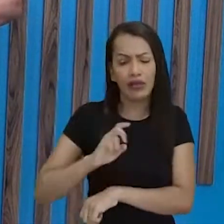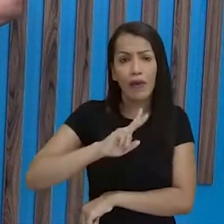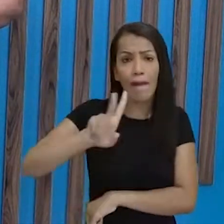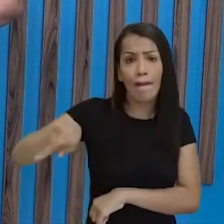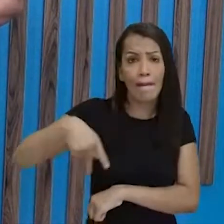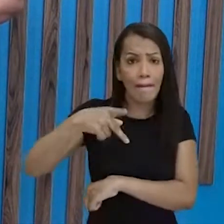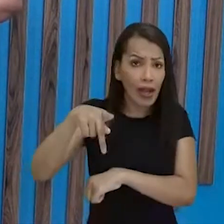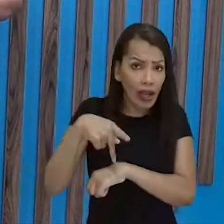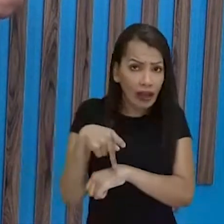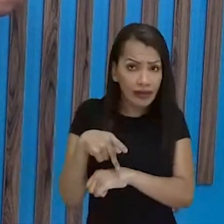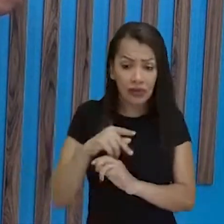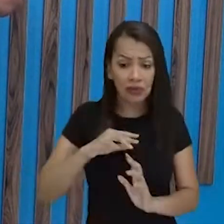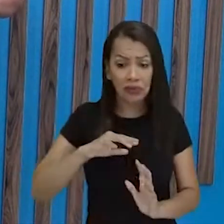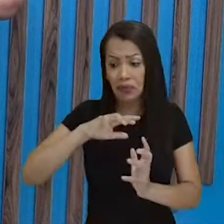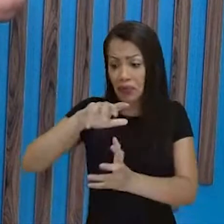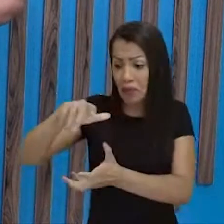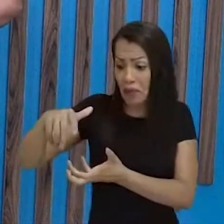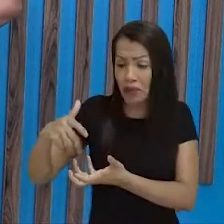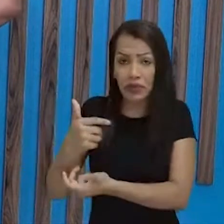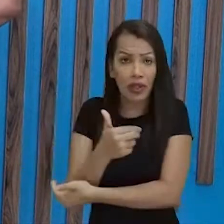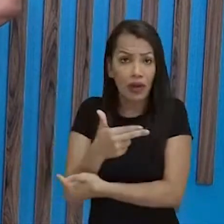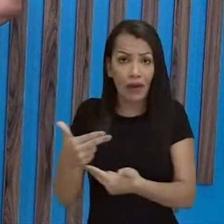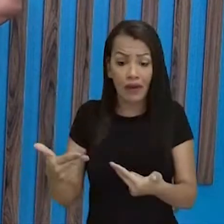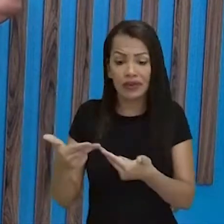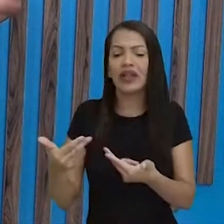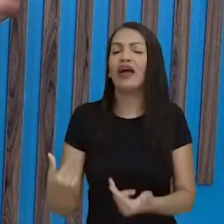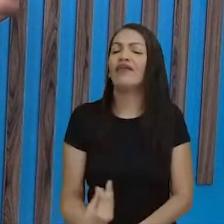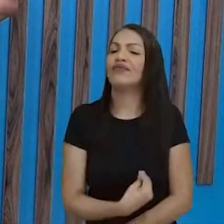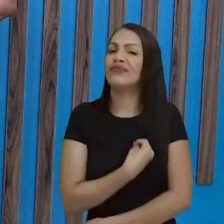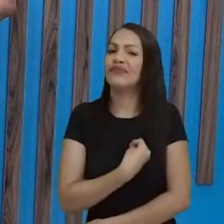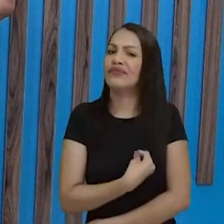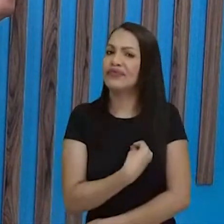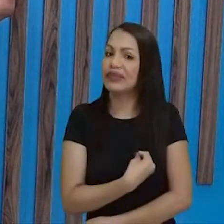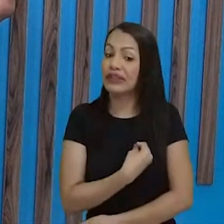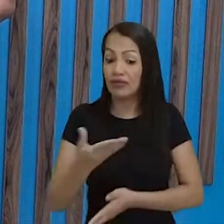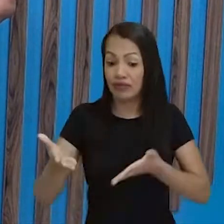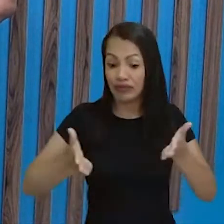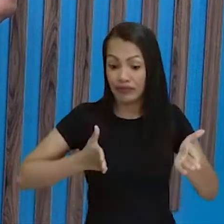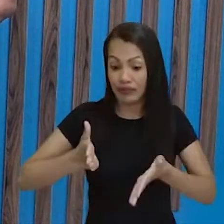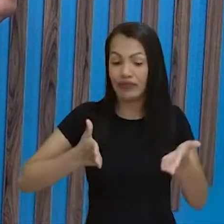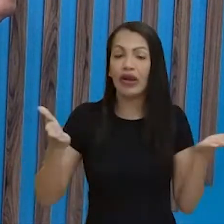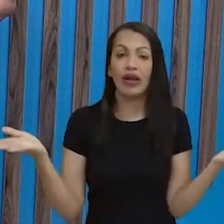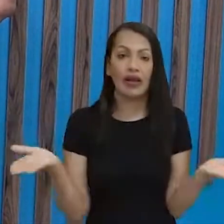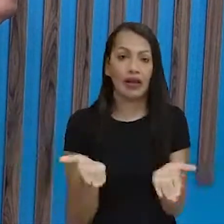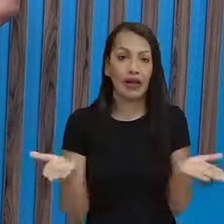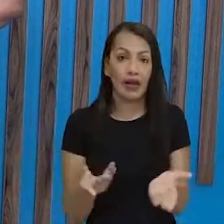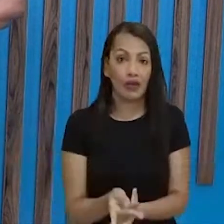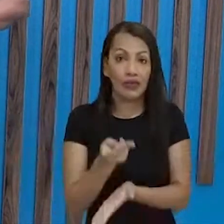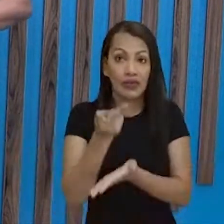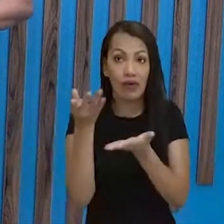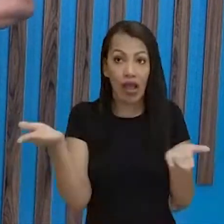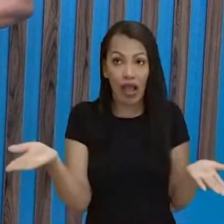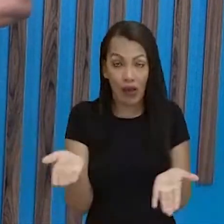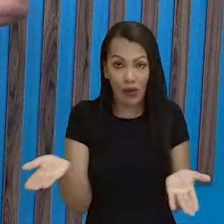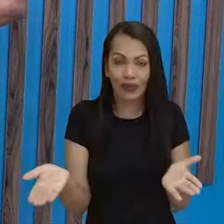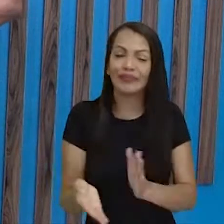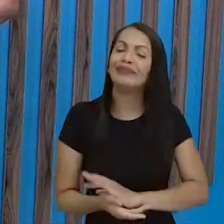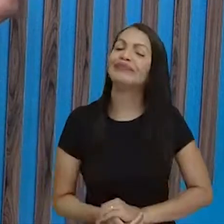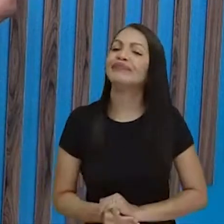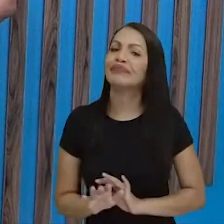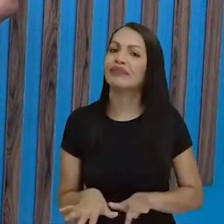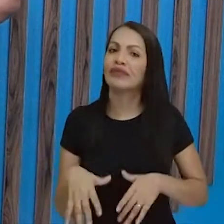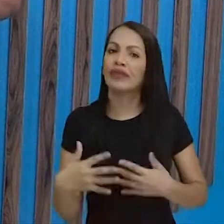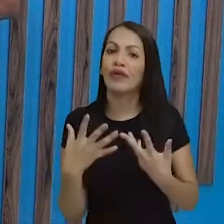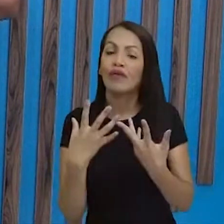notícias estarão sempre tratando de assuntos do cotidiano, das coisas que estão acontecendo. Então,